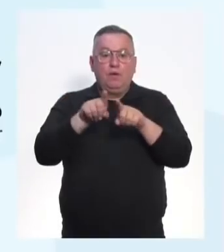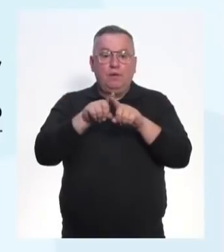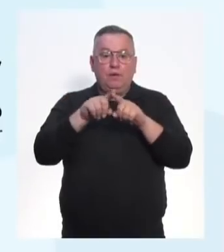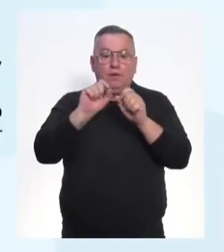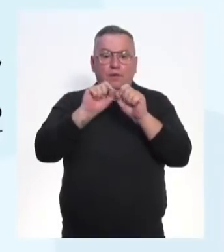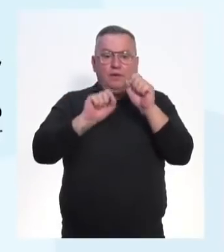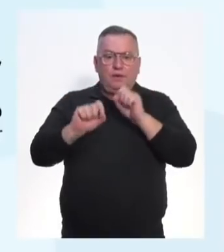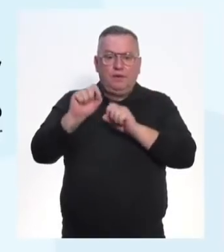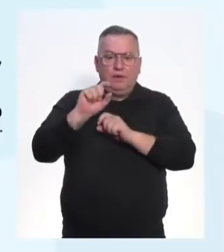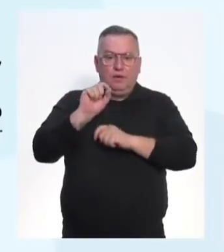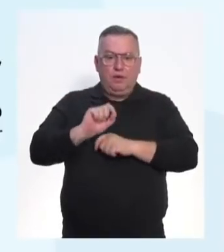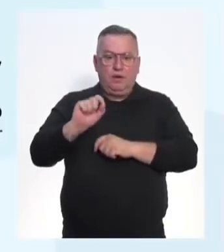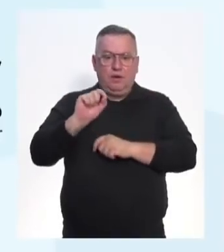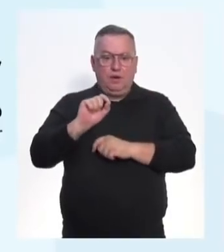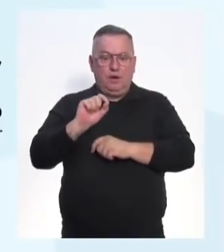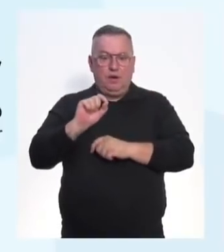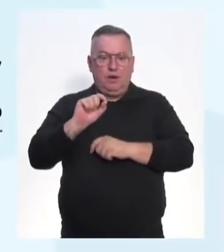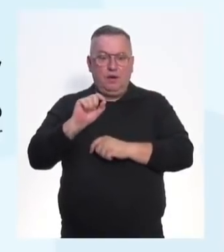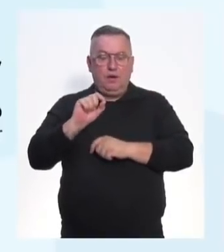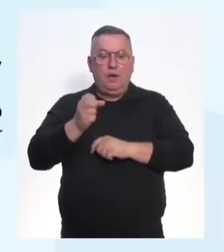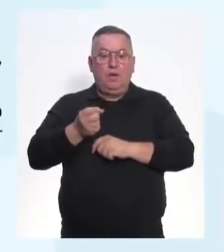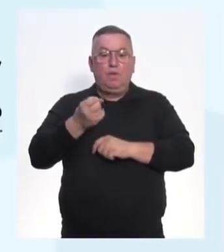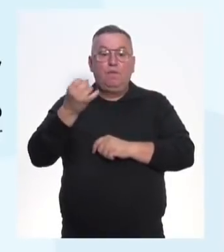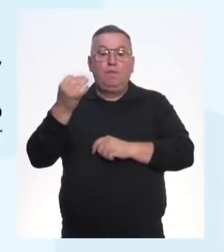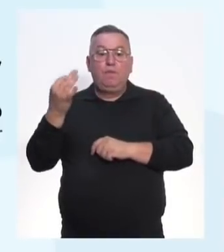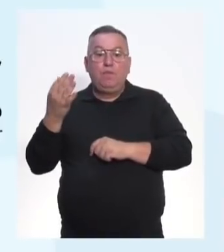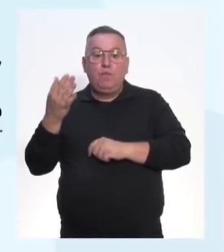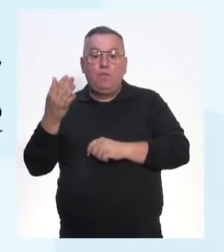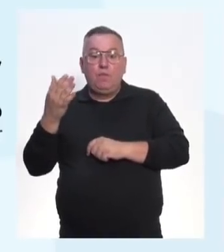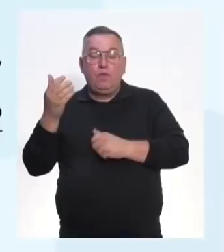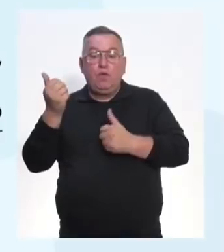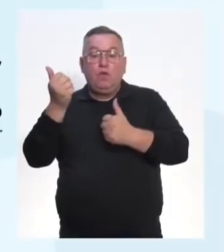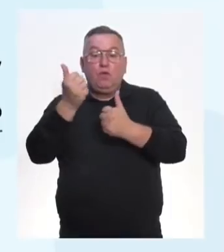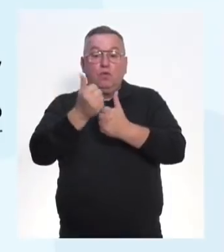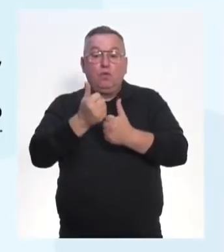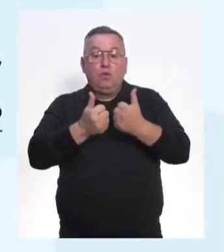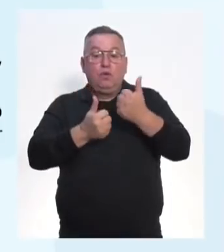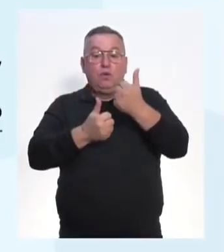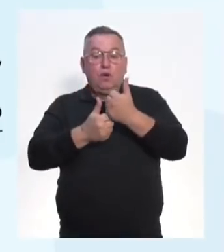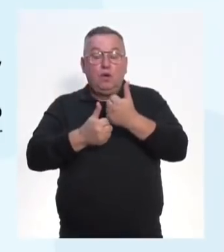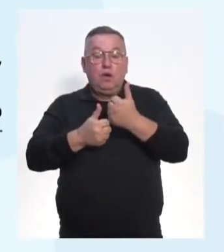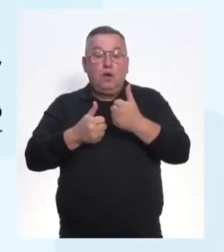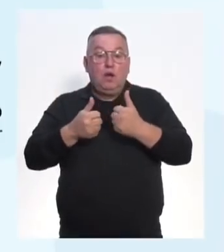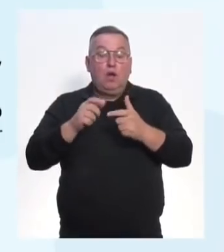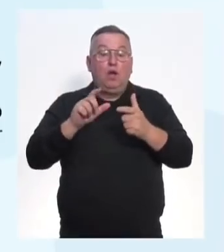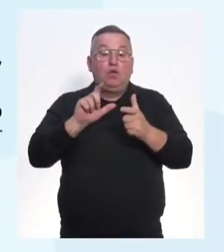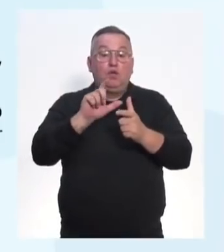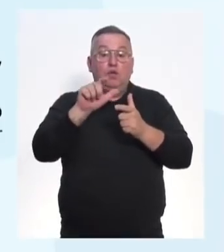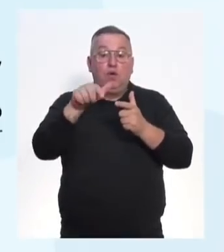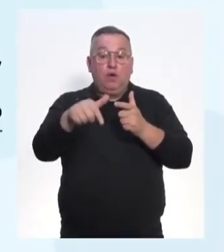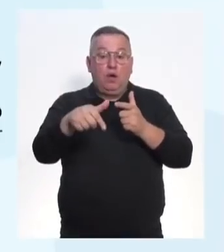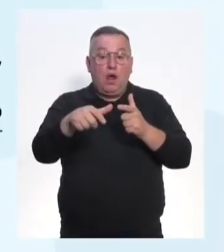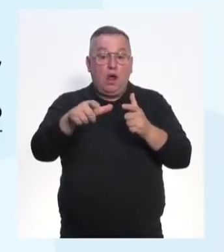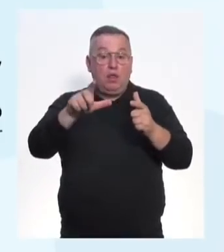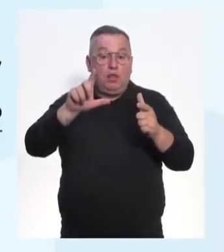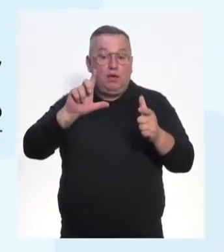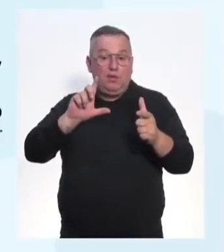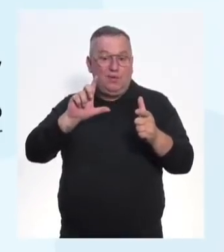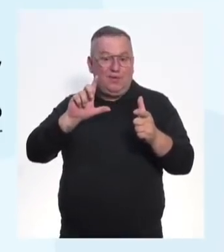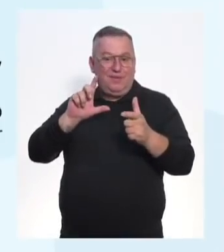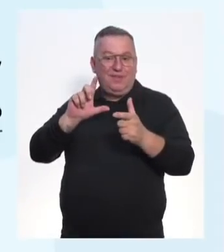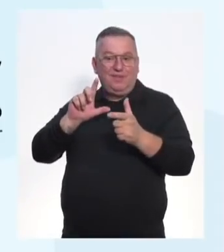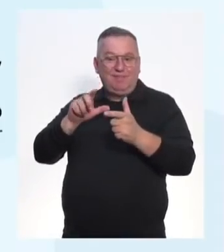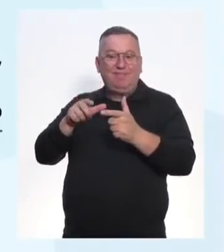estabelecer, então, né, a noção de sucessor e antecessor. A palavra aí